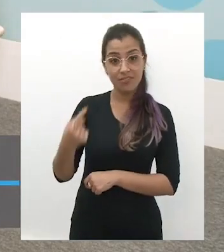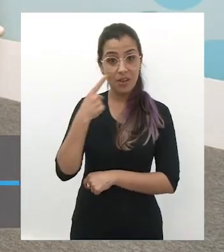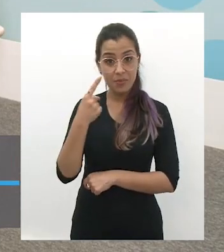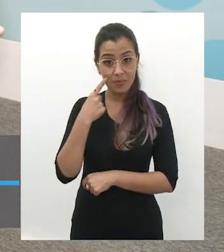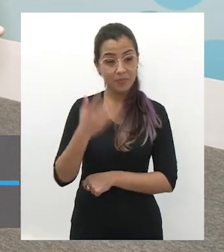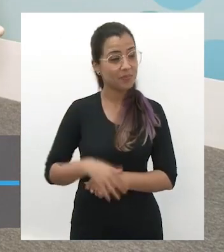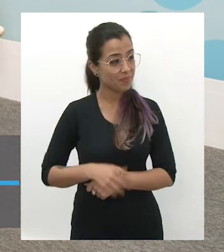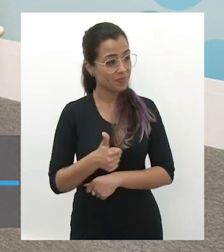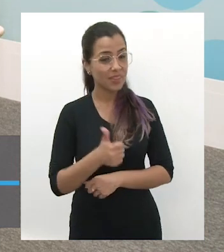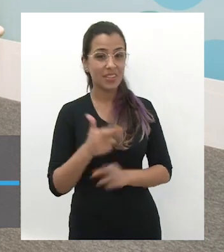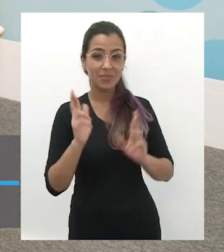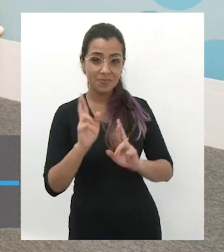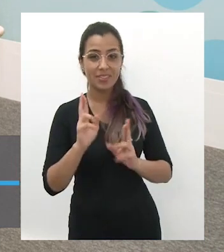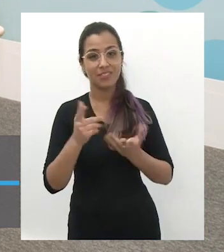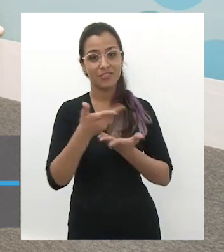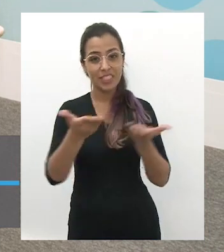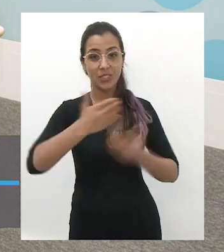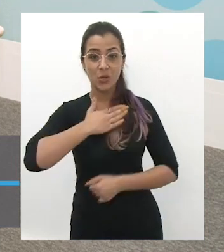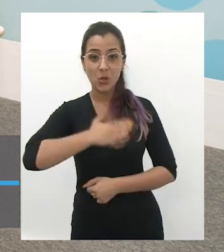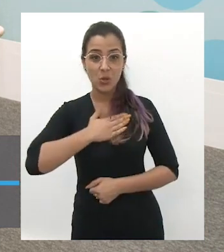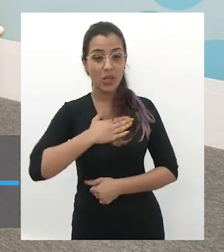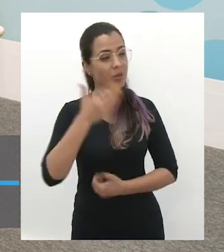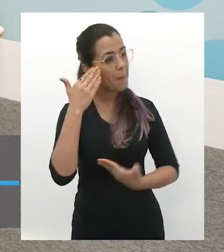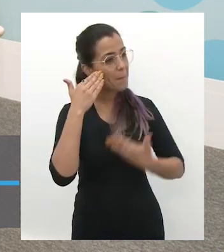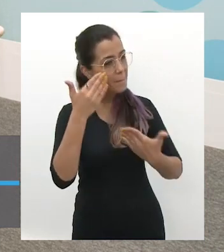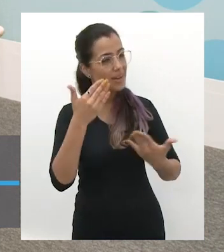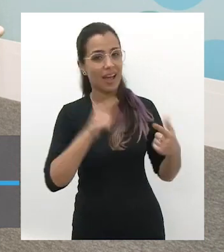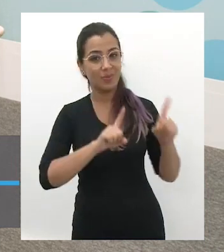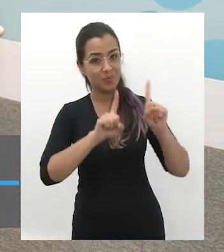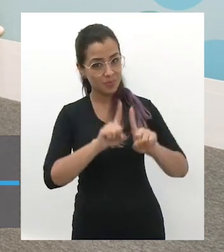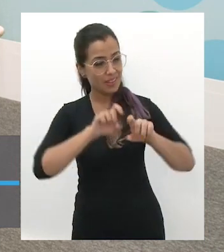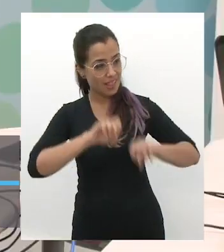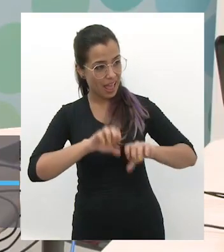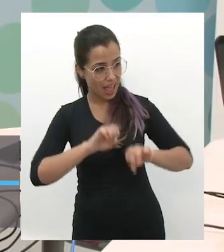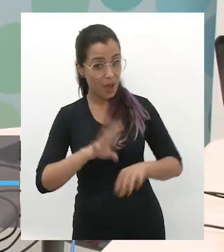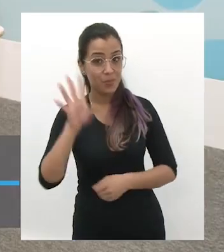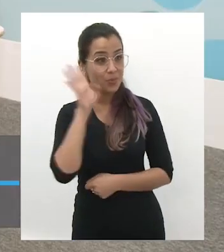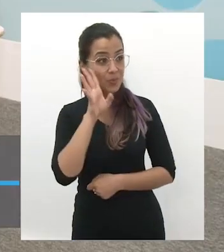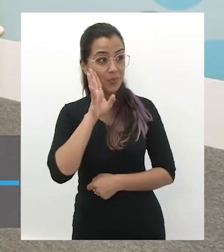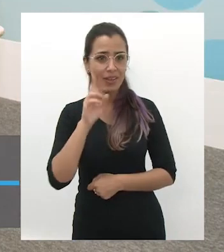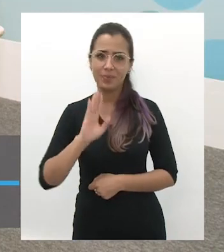gostado da nossa aula de hoje. Professora Janaína, muito obrigada pela aula, muito legal.